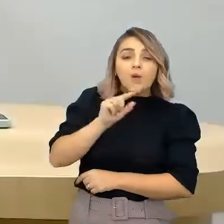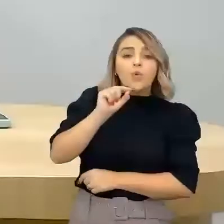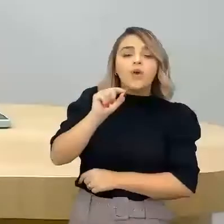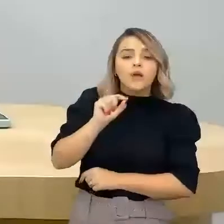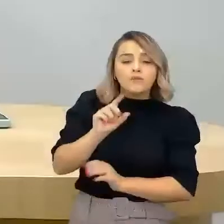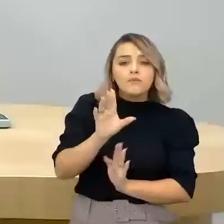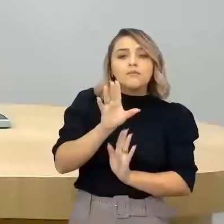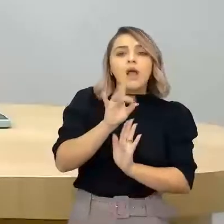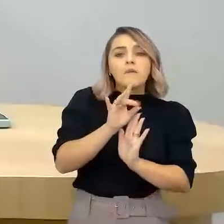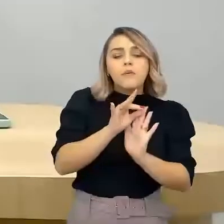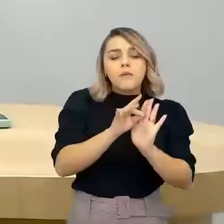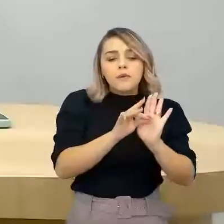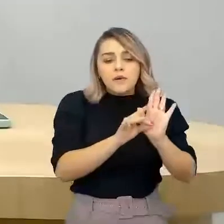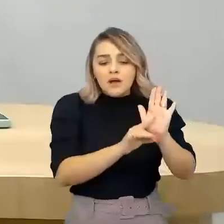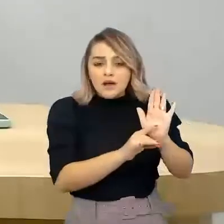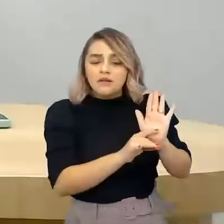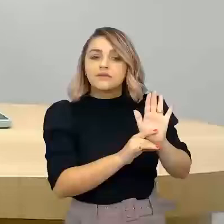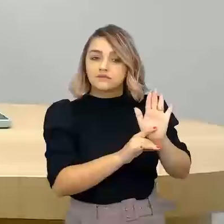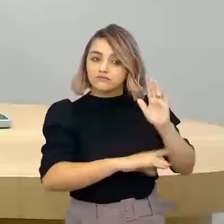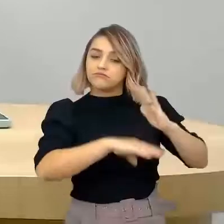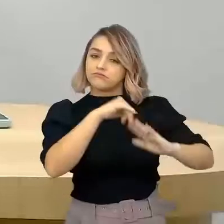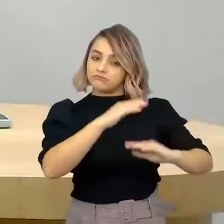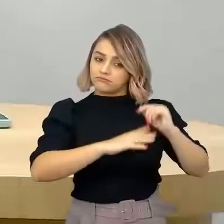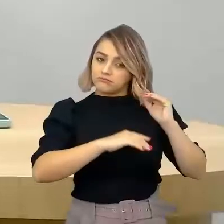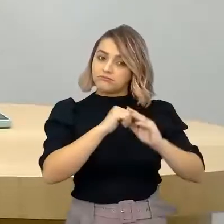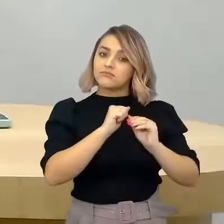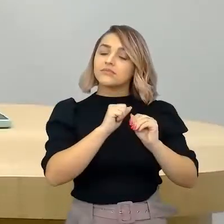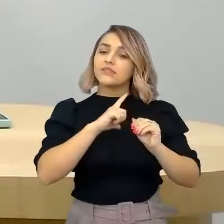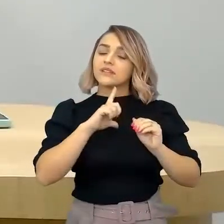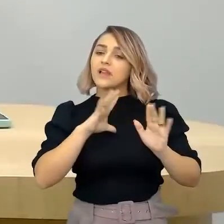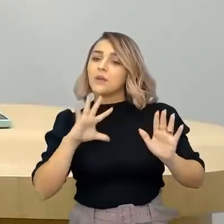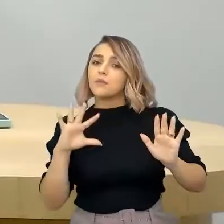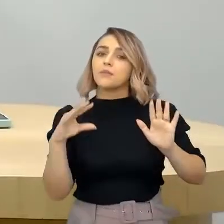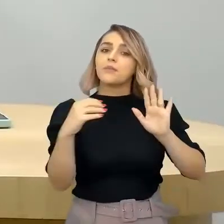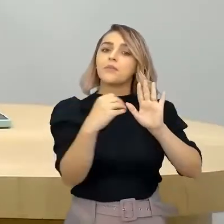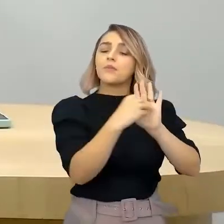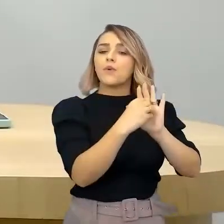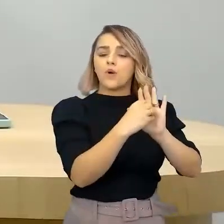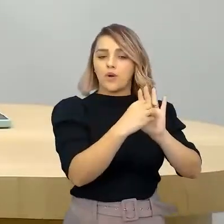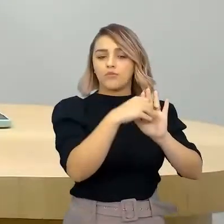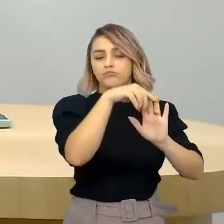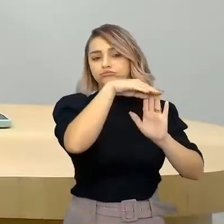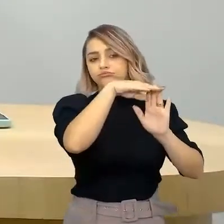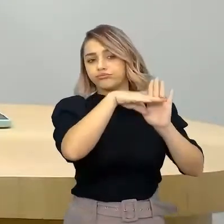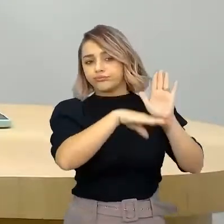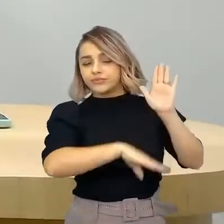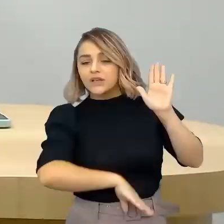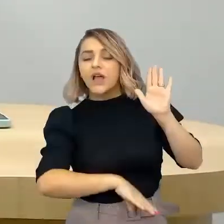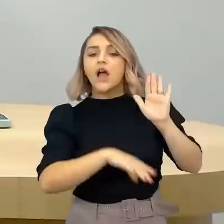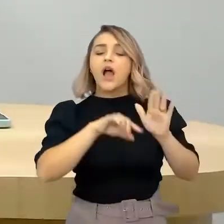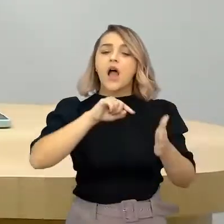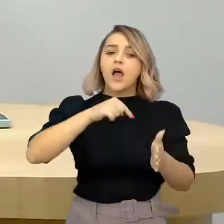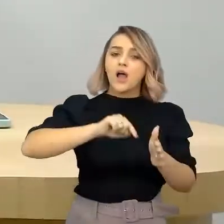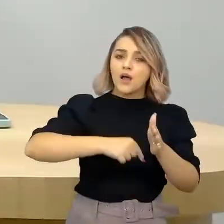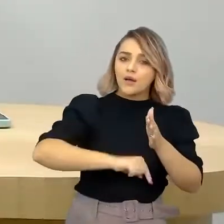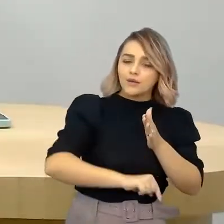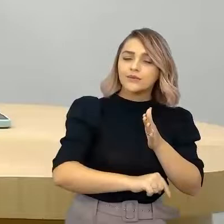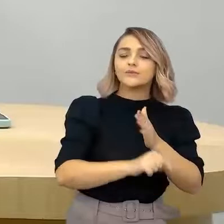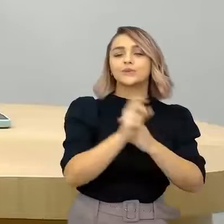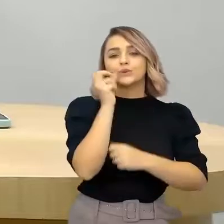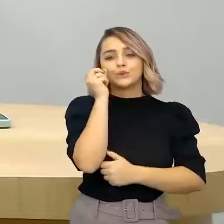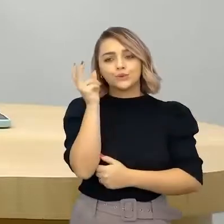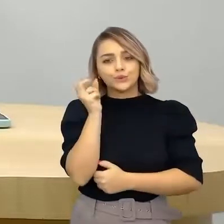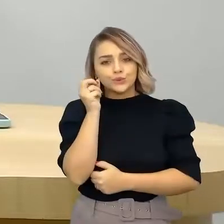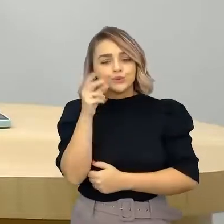dessas habilidades estão no mapa aí do aprofundamento à cultura do solo, do campo à cidade. Então, para vocês quiserem